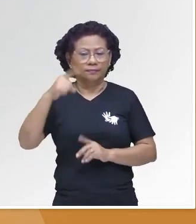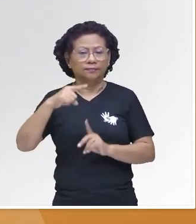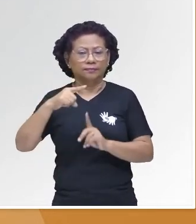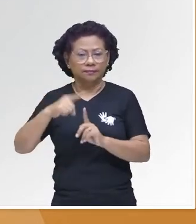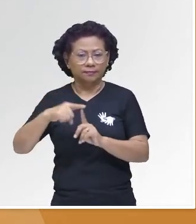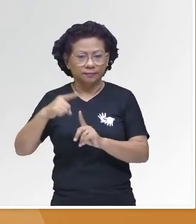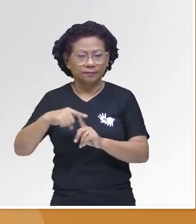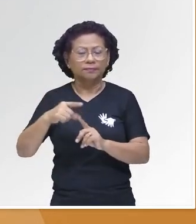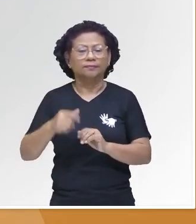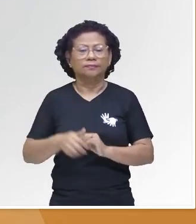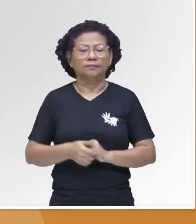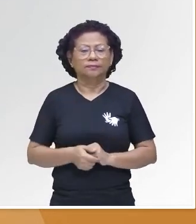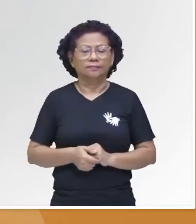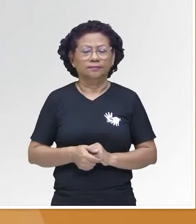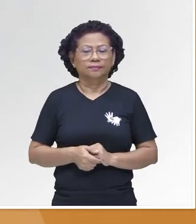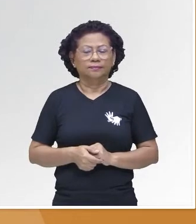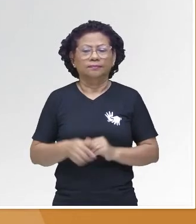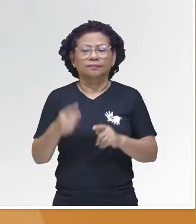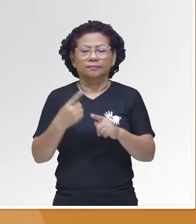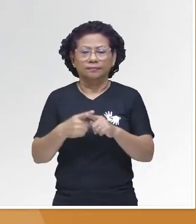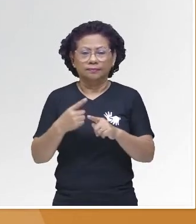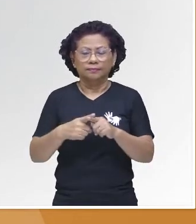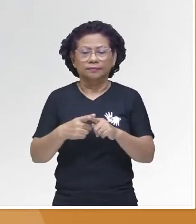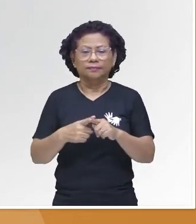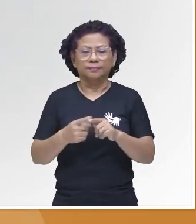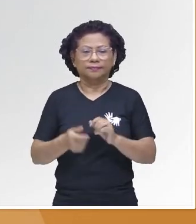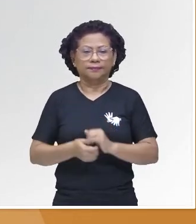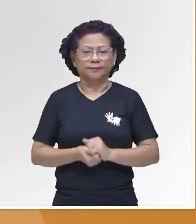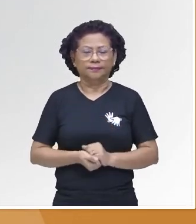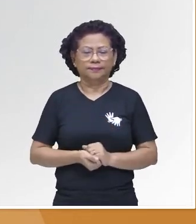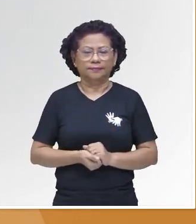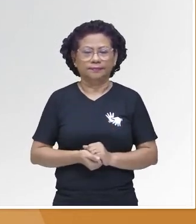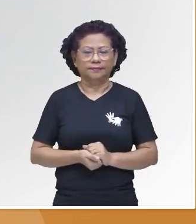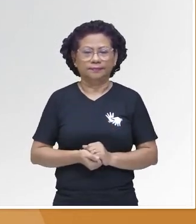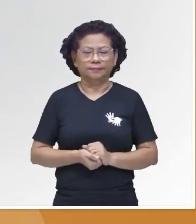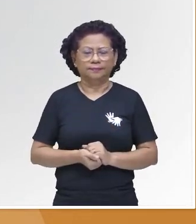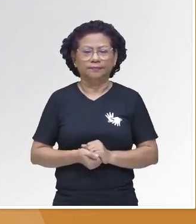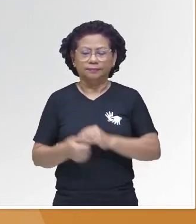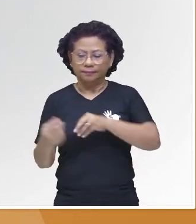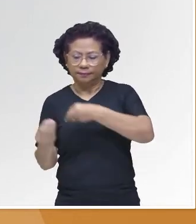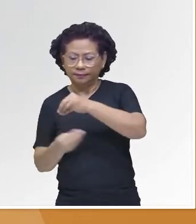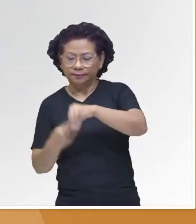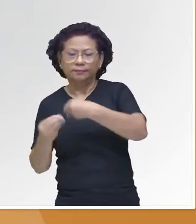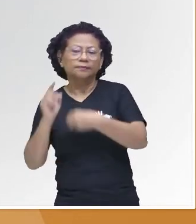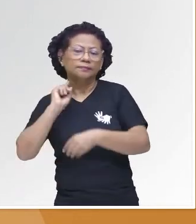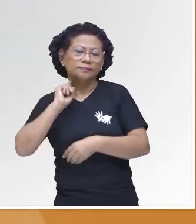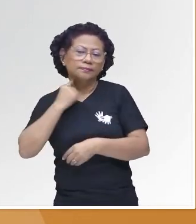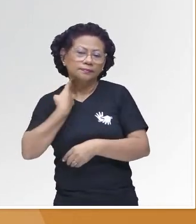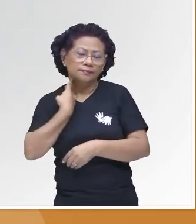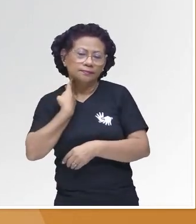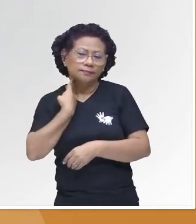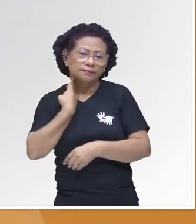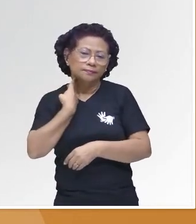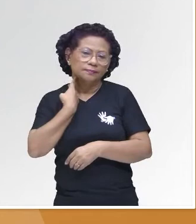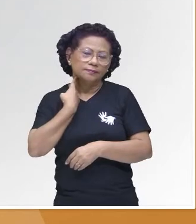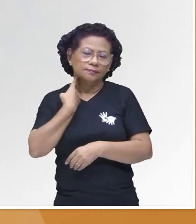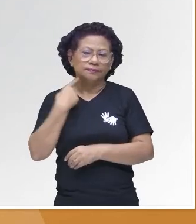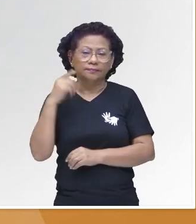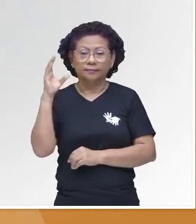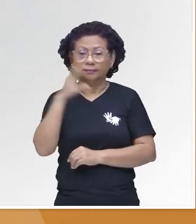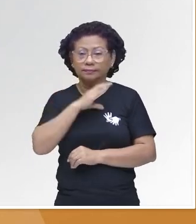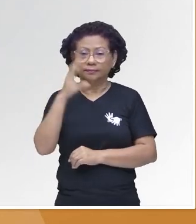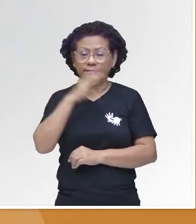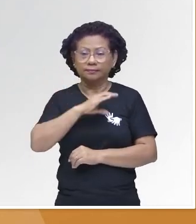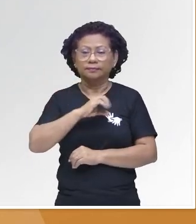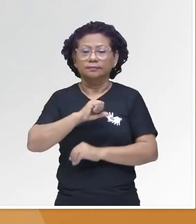fósseis, tá? Justamente porque essa concentração de poluentes acaba se dissipando mais rápido no